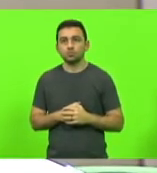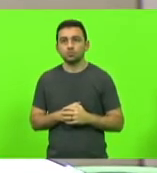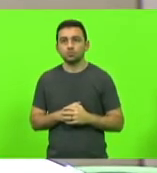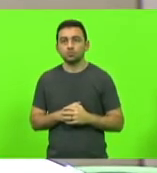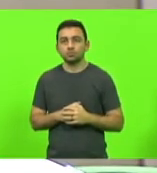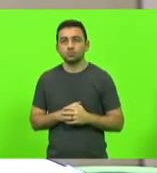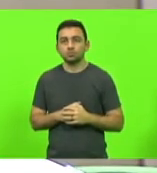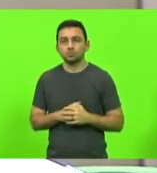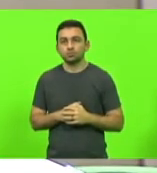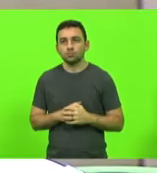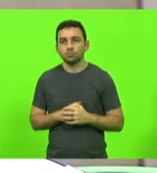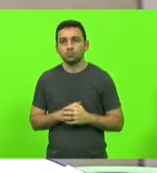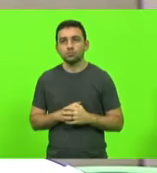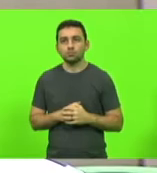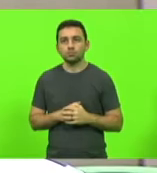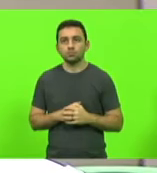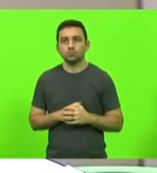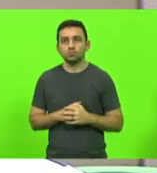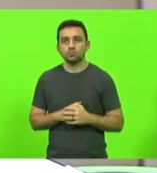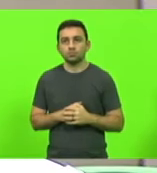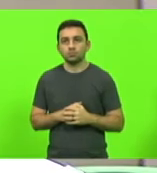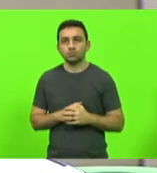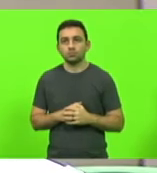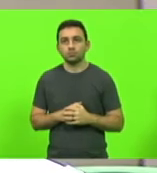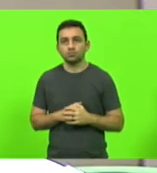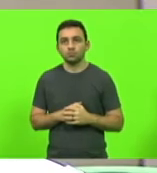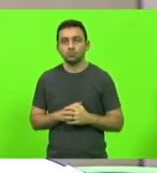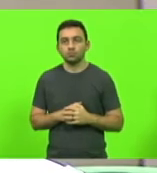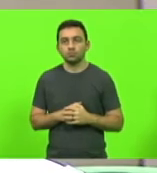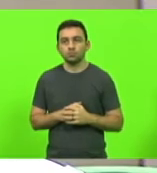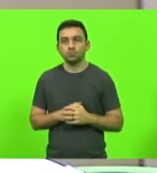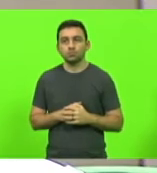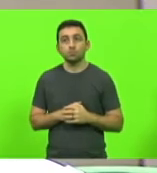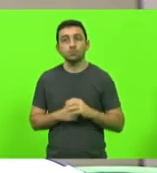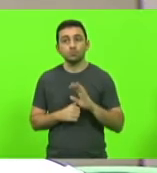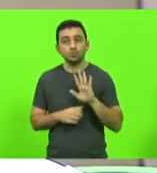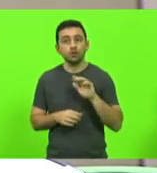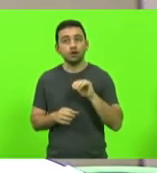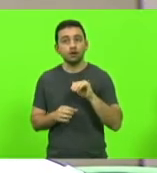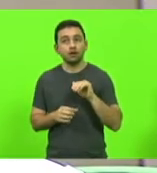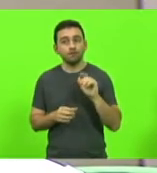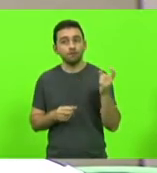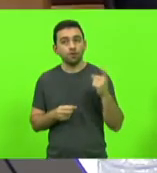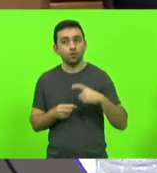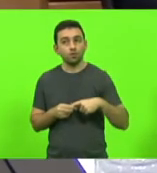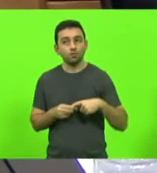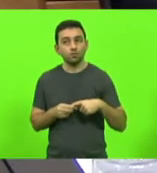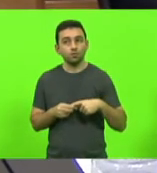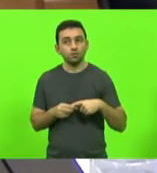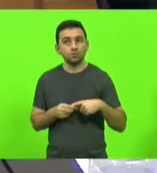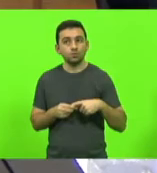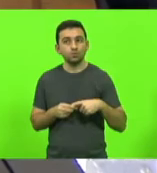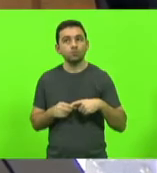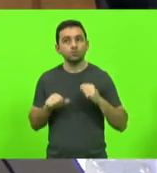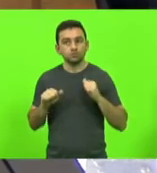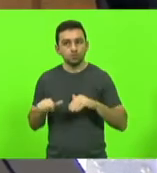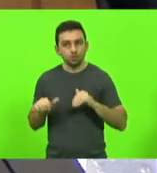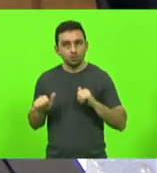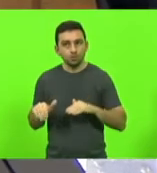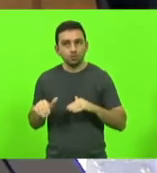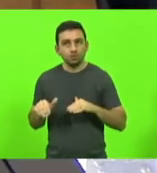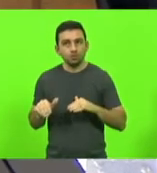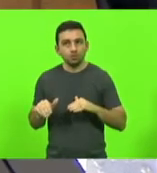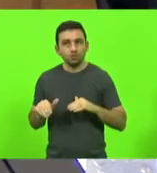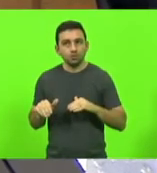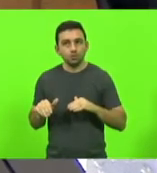equivocado no voto primeiro, agora ele entendeu que é diferente. A volta em agosto, não tem, em setembro, no final, deixar o